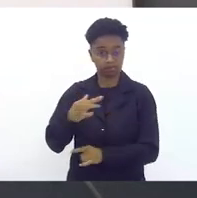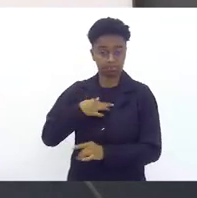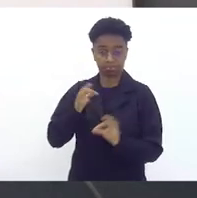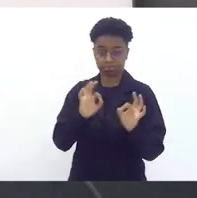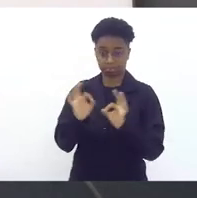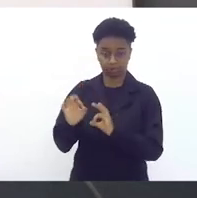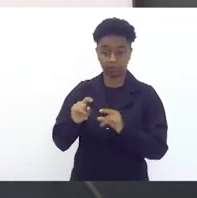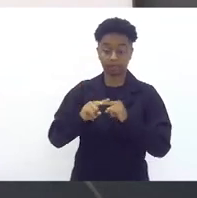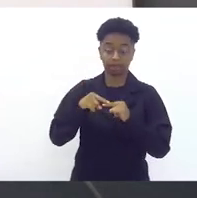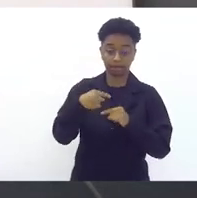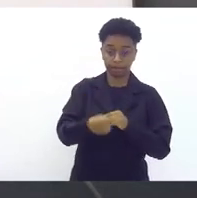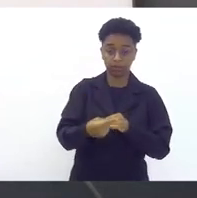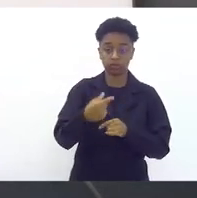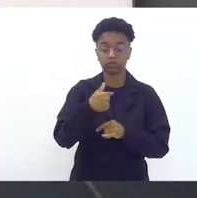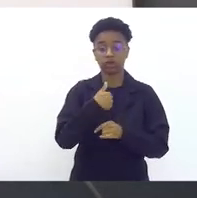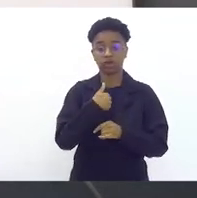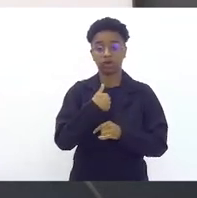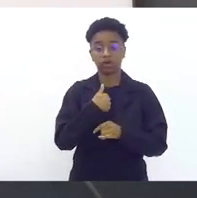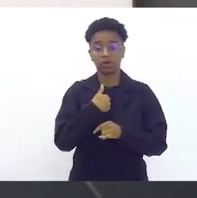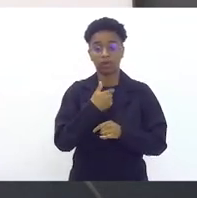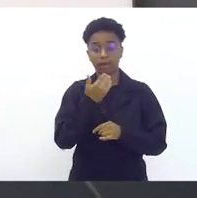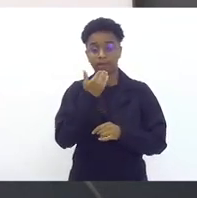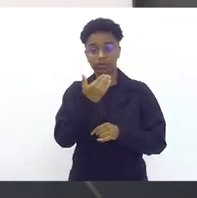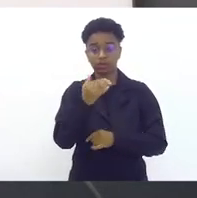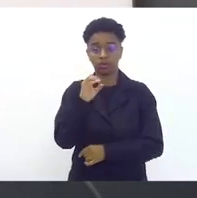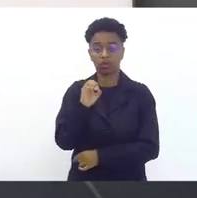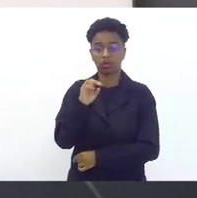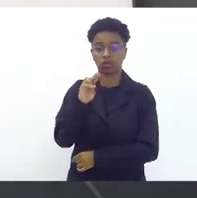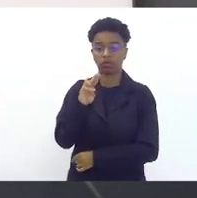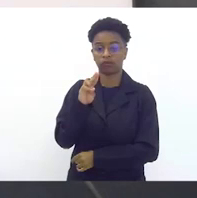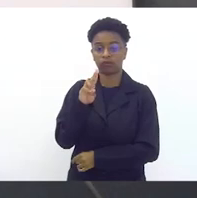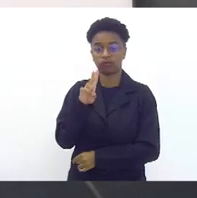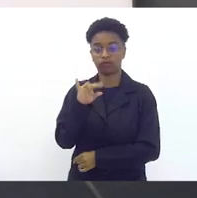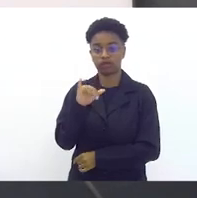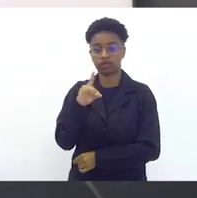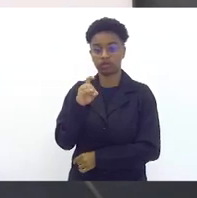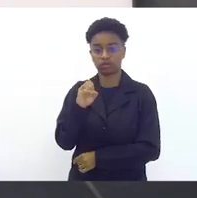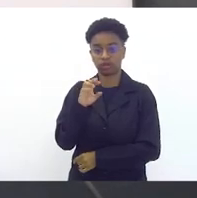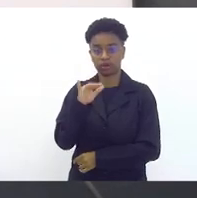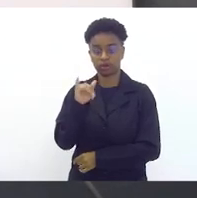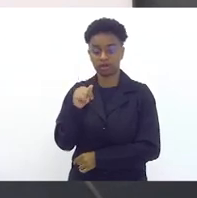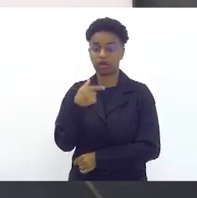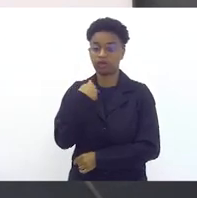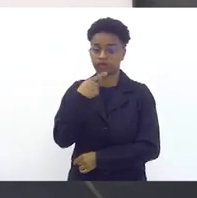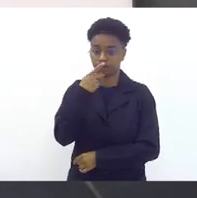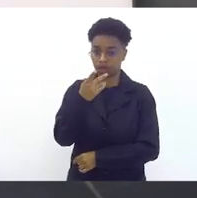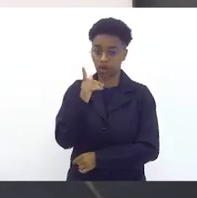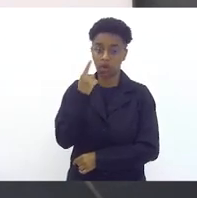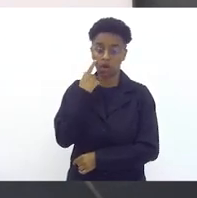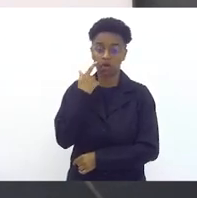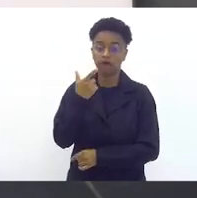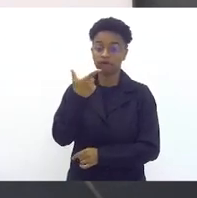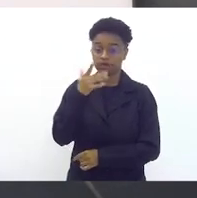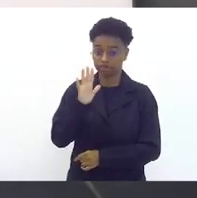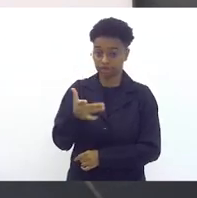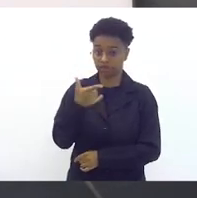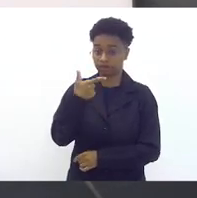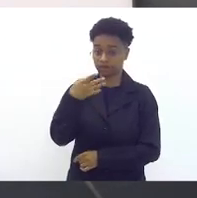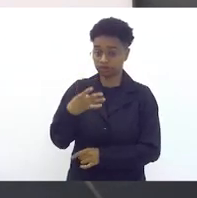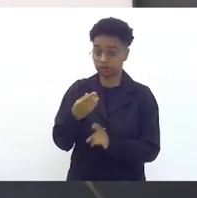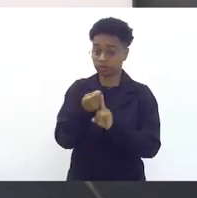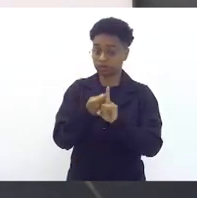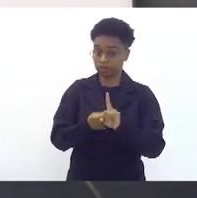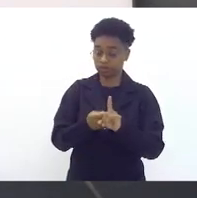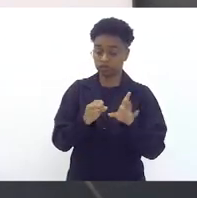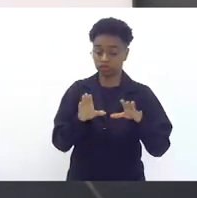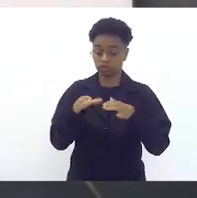como qualquer cidadão, fiz um pedido de ouvidoria. Olha, estou completando 24 meses de interstício na classe padrão